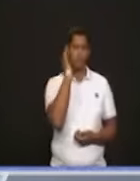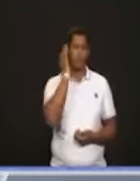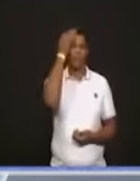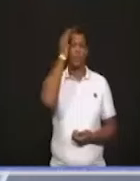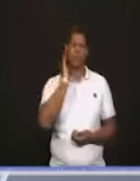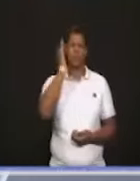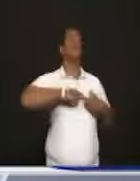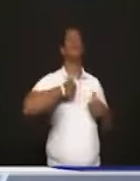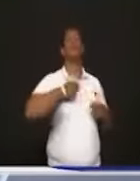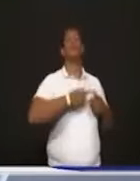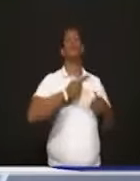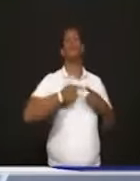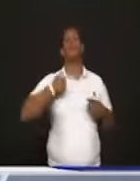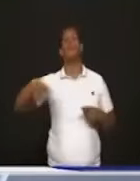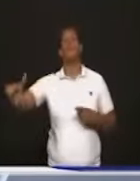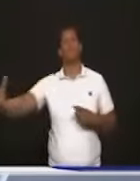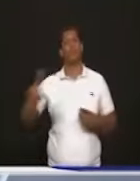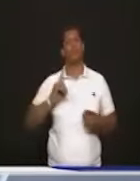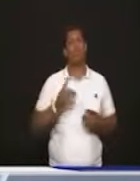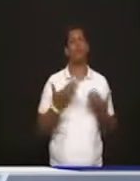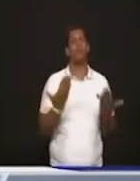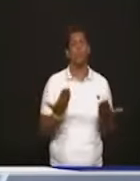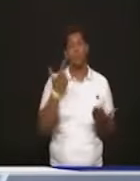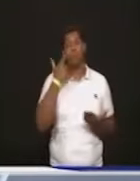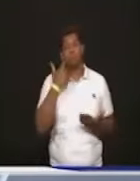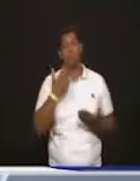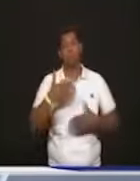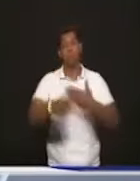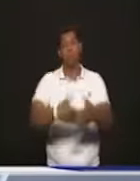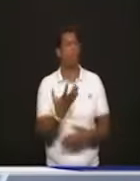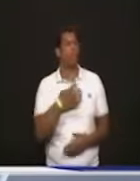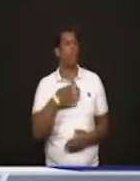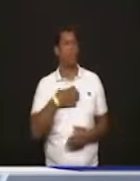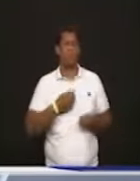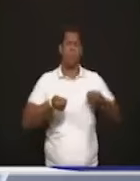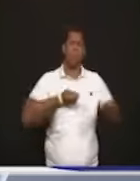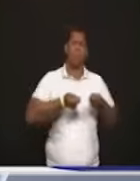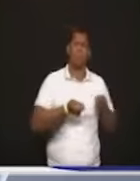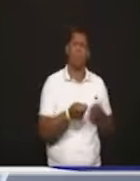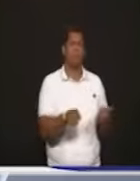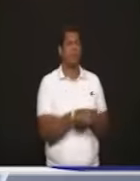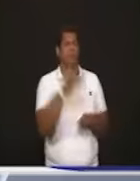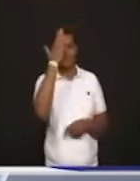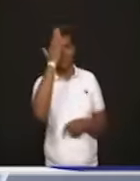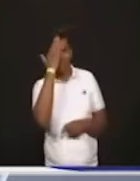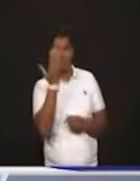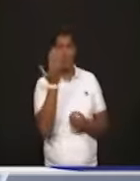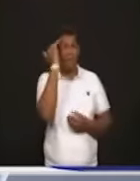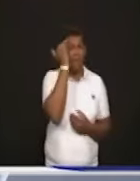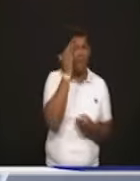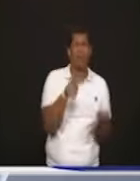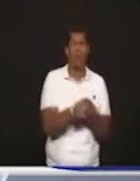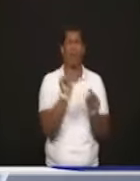ditadura bom comparado com isso aí que a gente tem hoje aquilo lá é jardim da infância mas pré